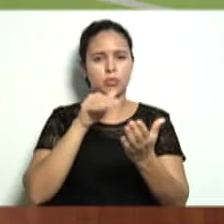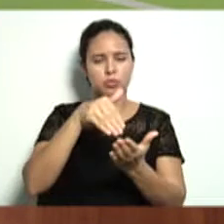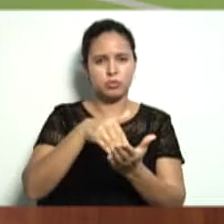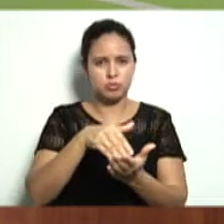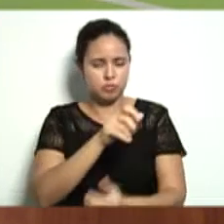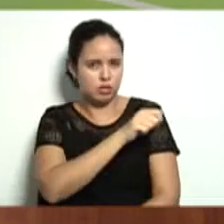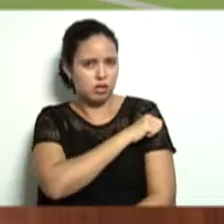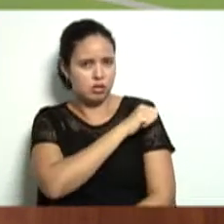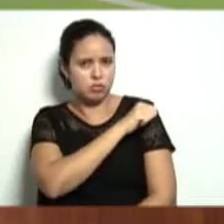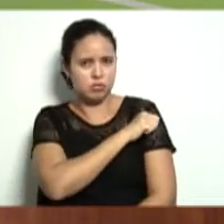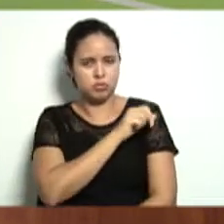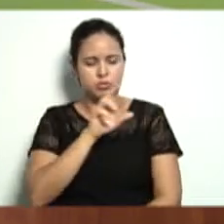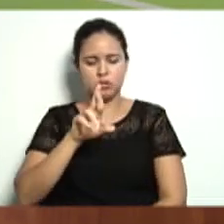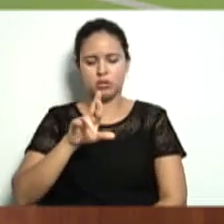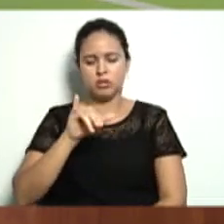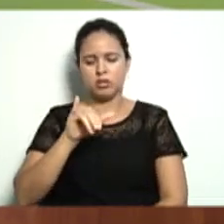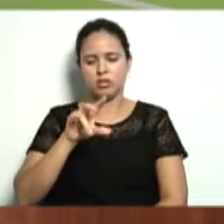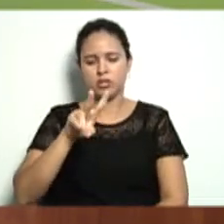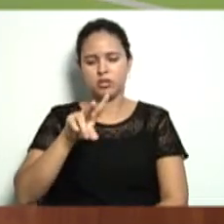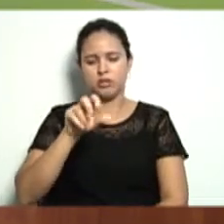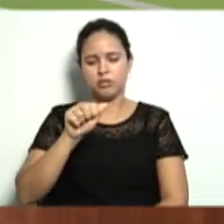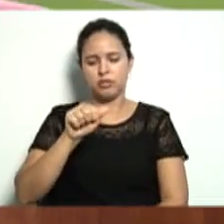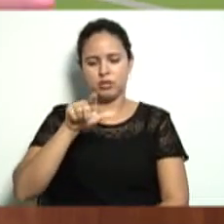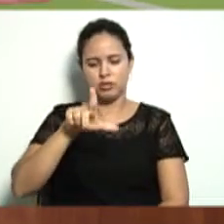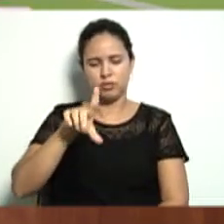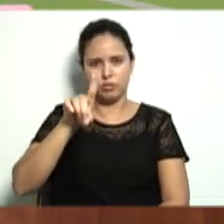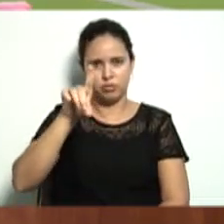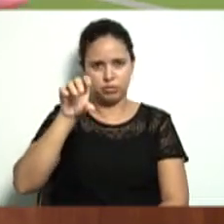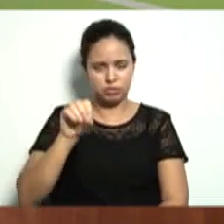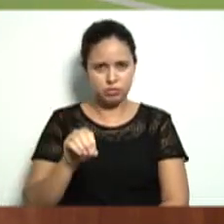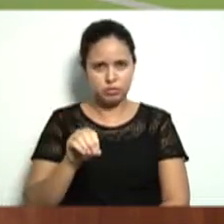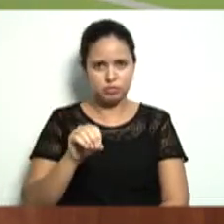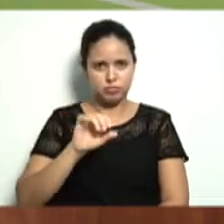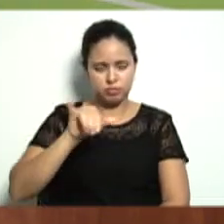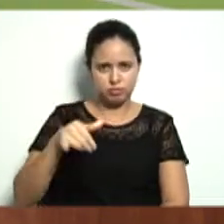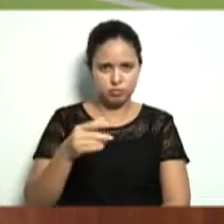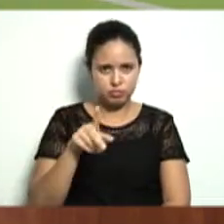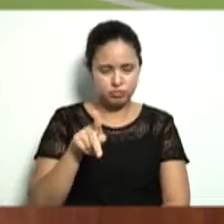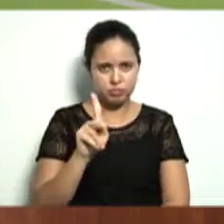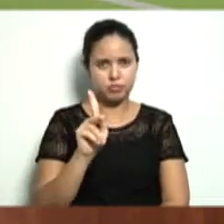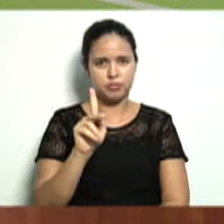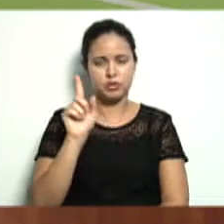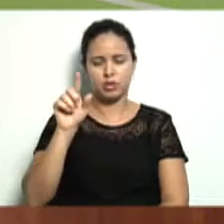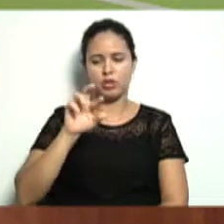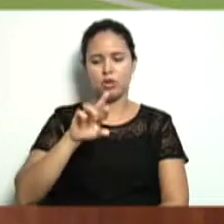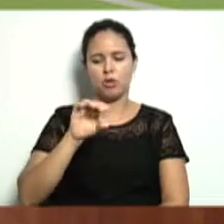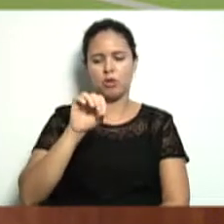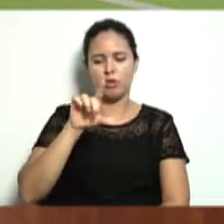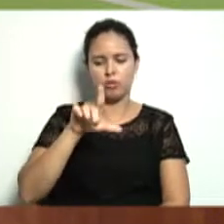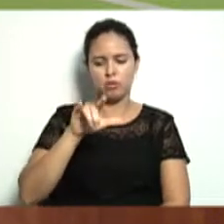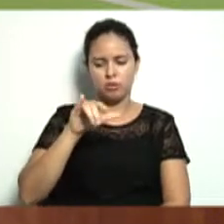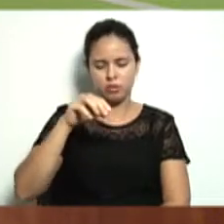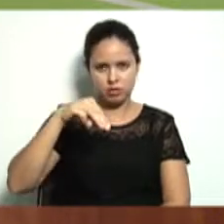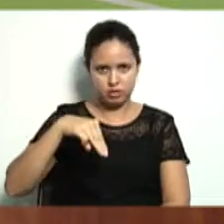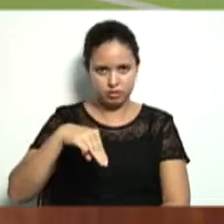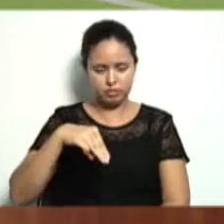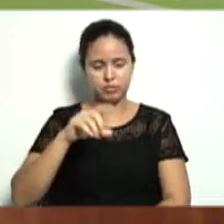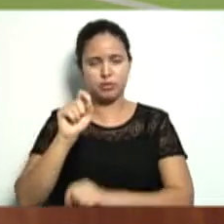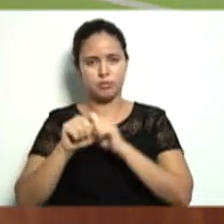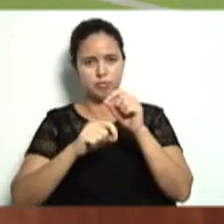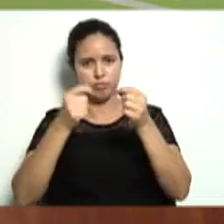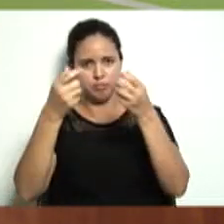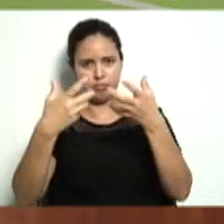aluno Rivaldo, da Escola JK, lá da CRED Rolim de Moura. Ele disse que